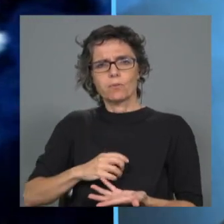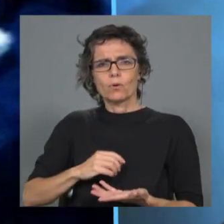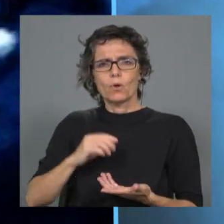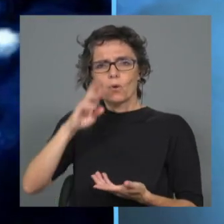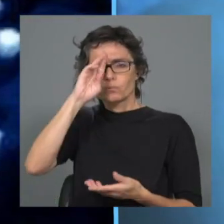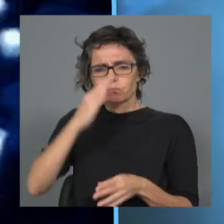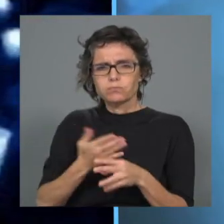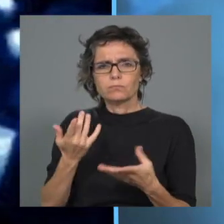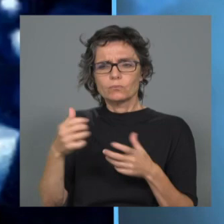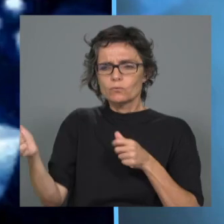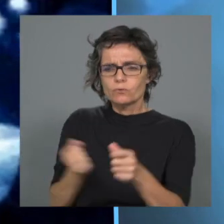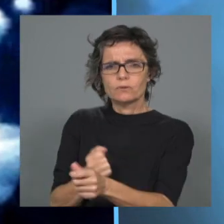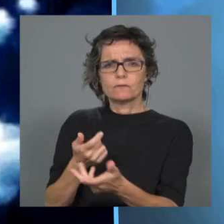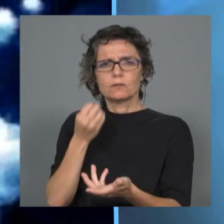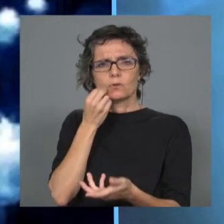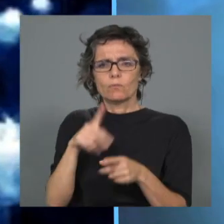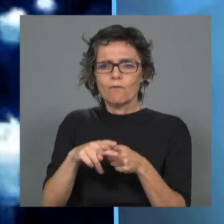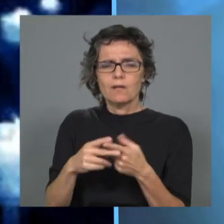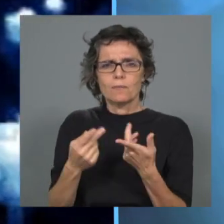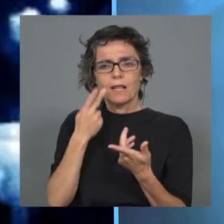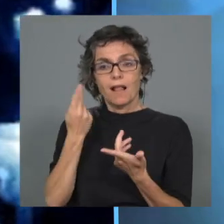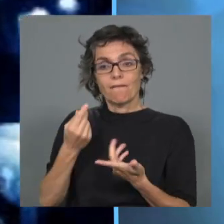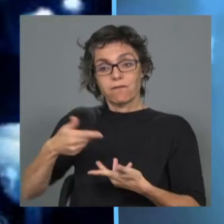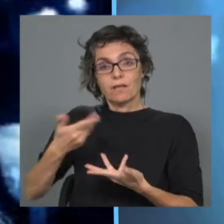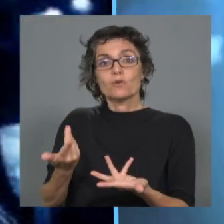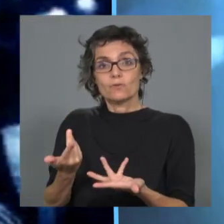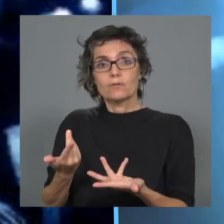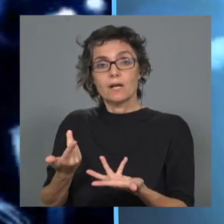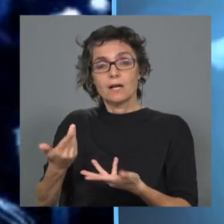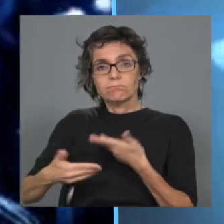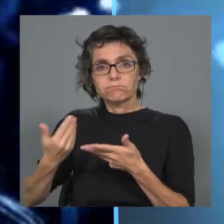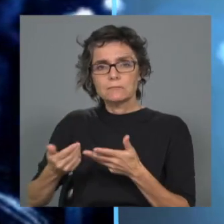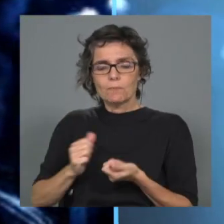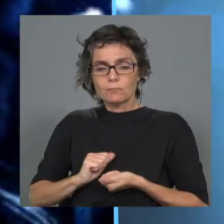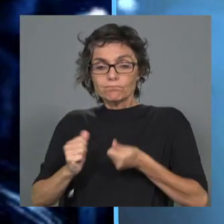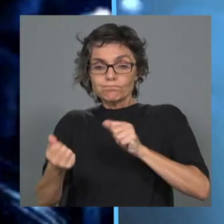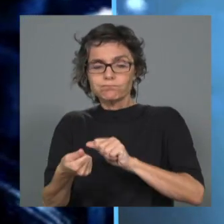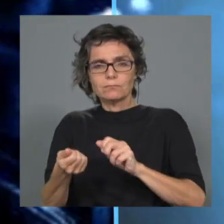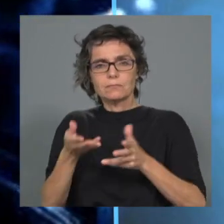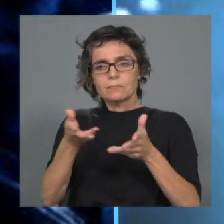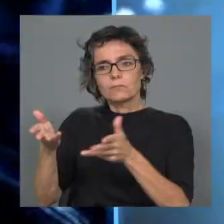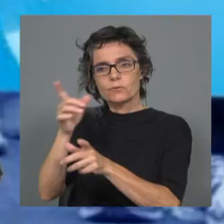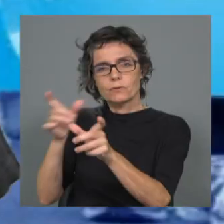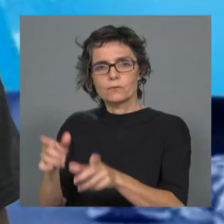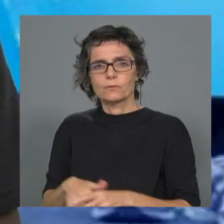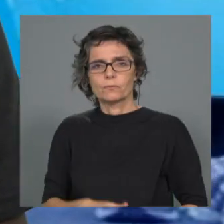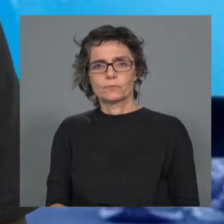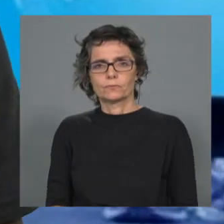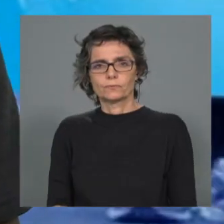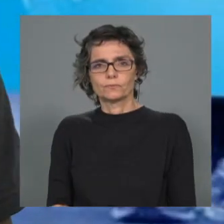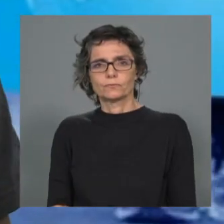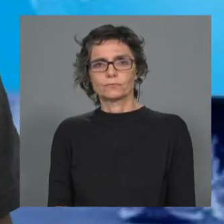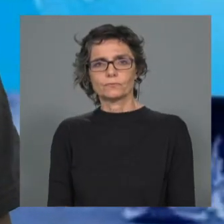ser ferramentas dirigidas à sua vida numa ótica de transformação e de serviço ao outro? Sim,